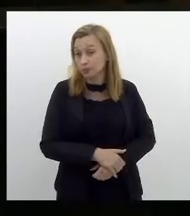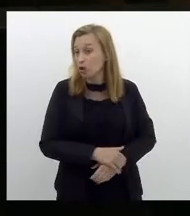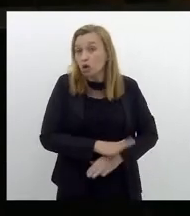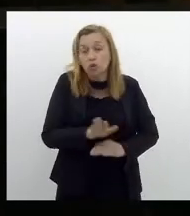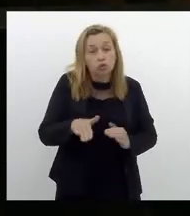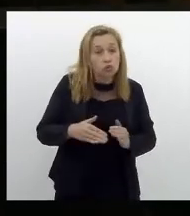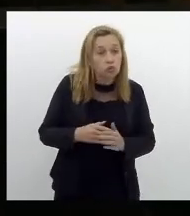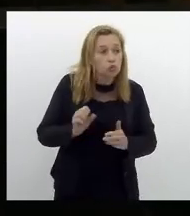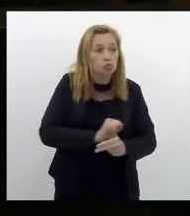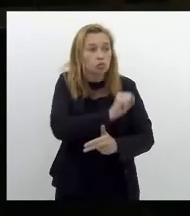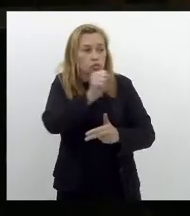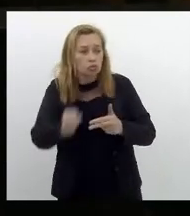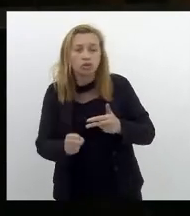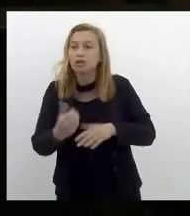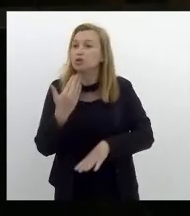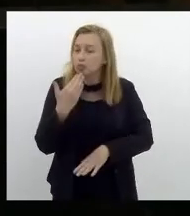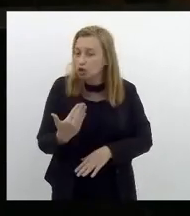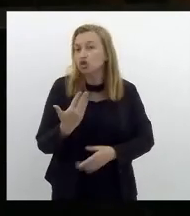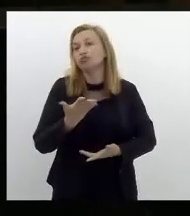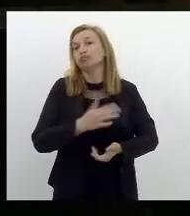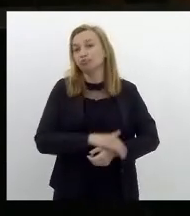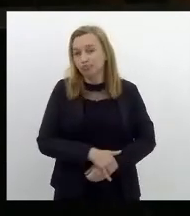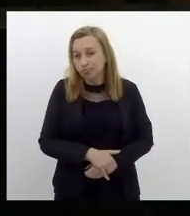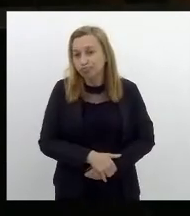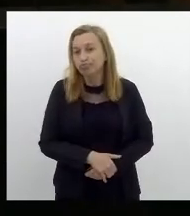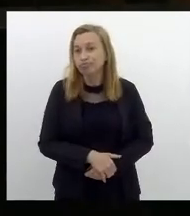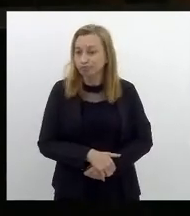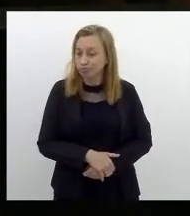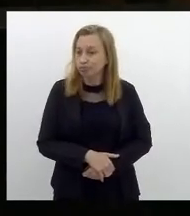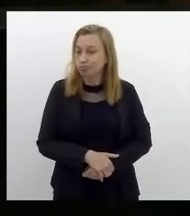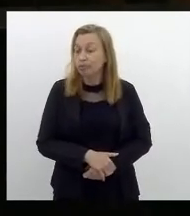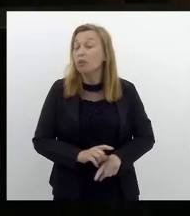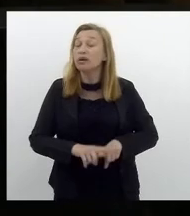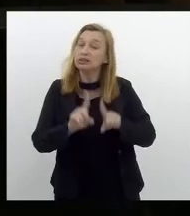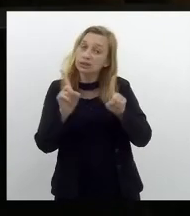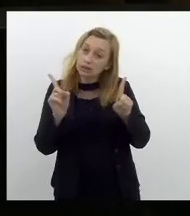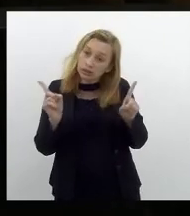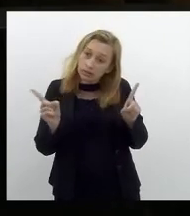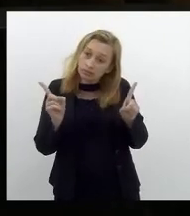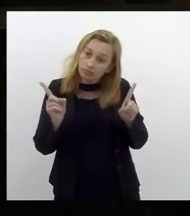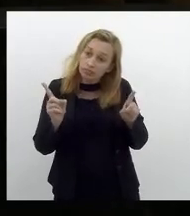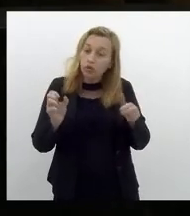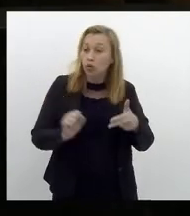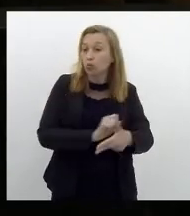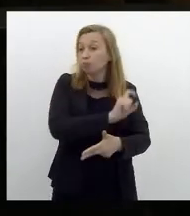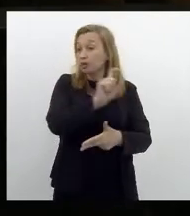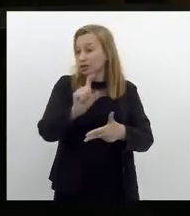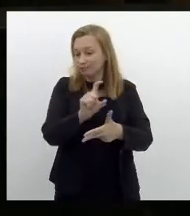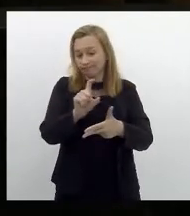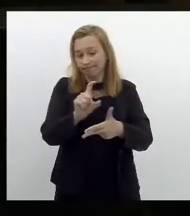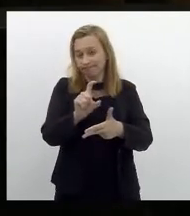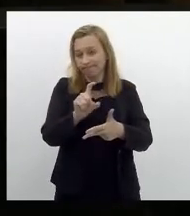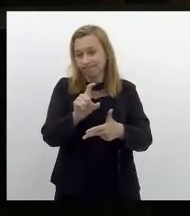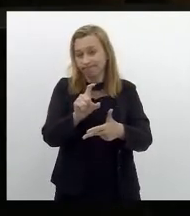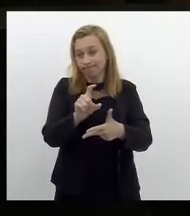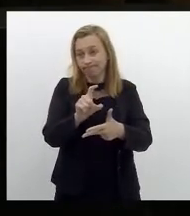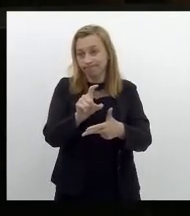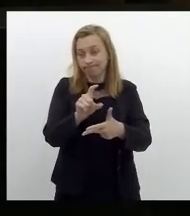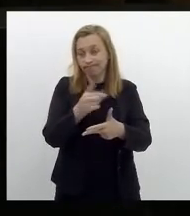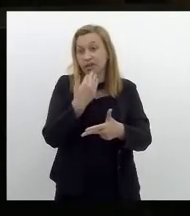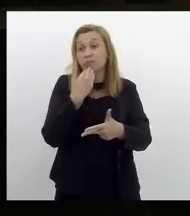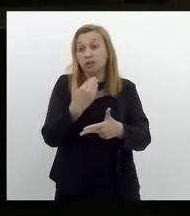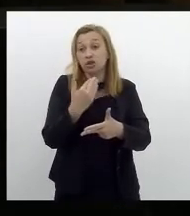Todos os poderes pediram concurso público, mas o Poder Executivo